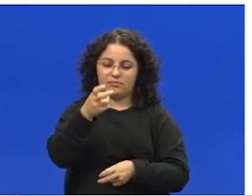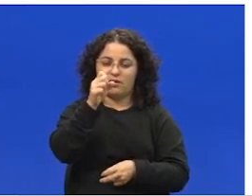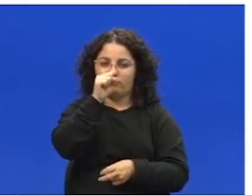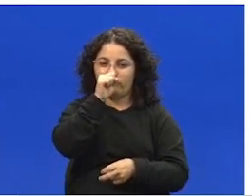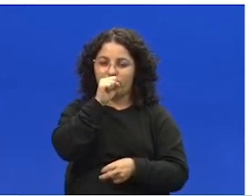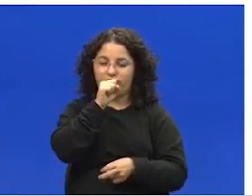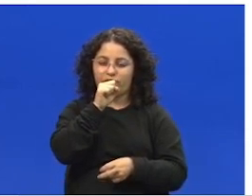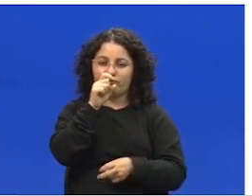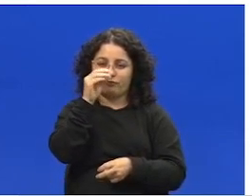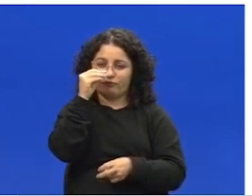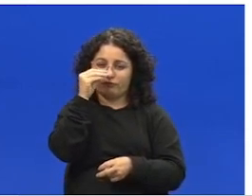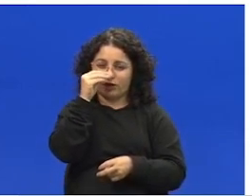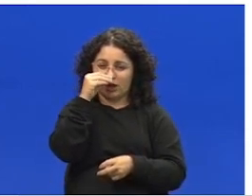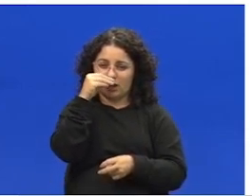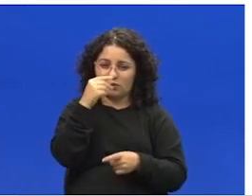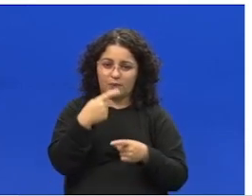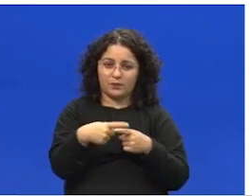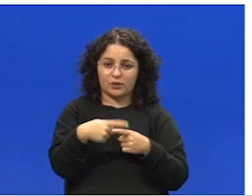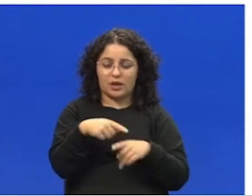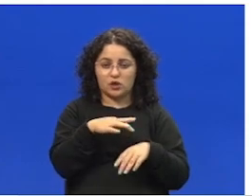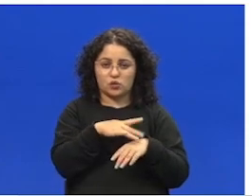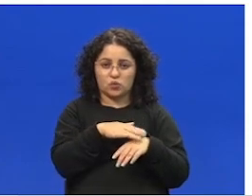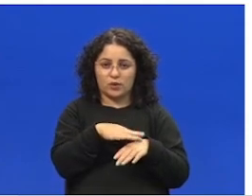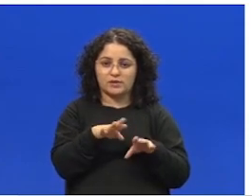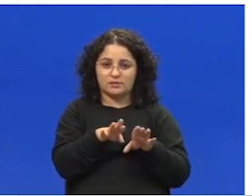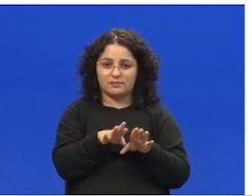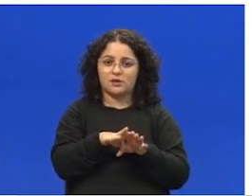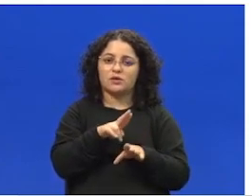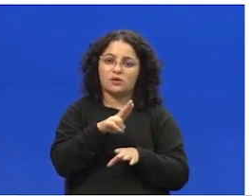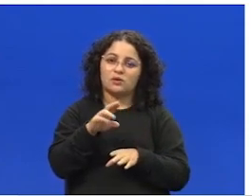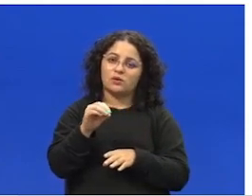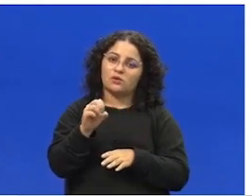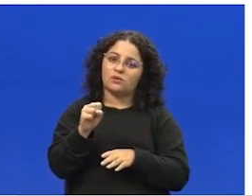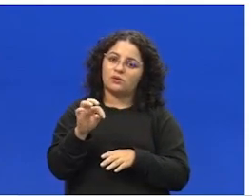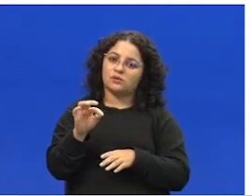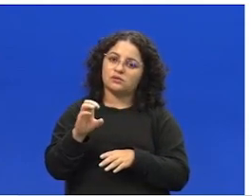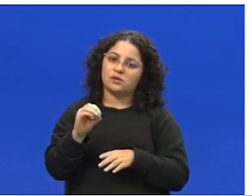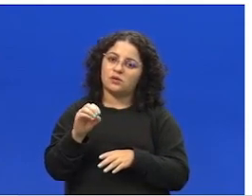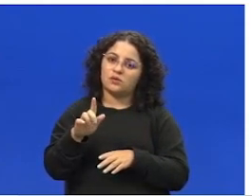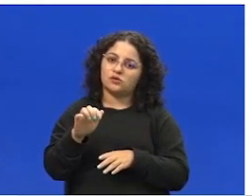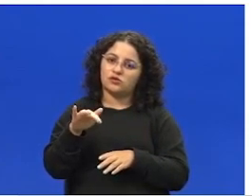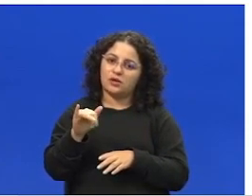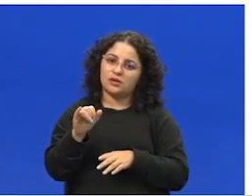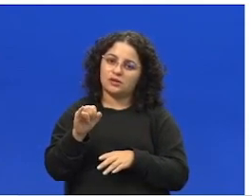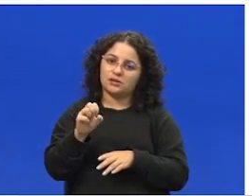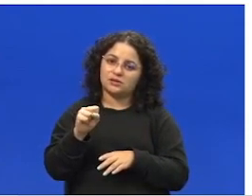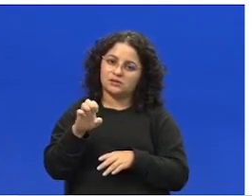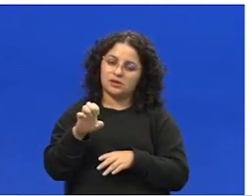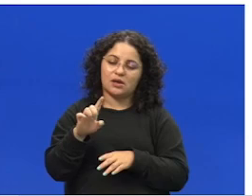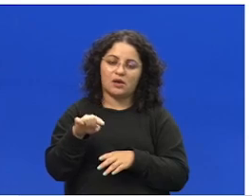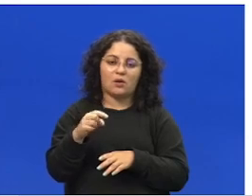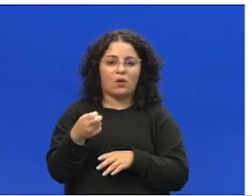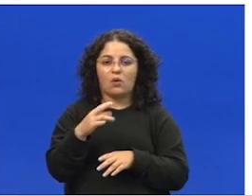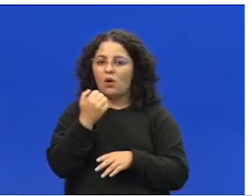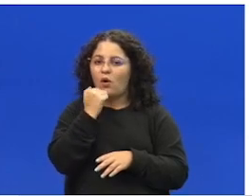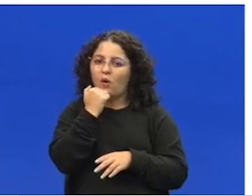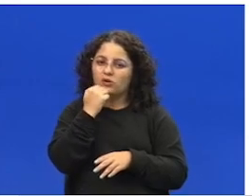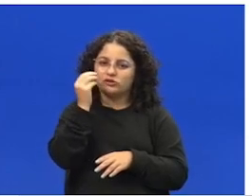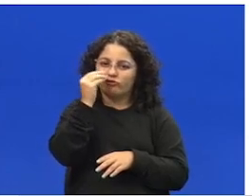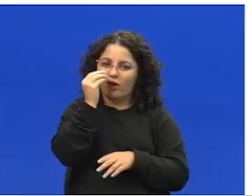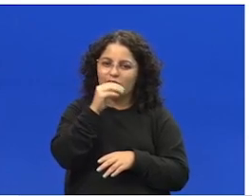desse pedículo por conta de uma doença também chamada de osteogênese imperfeita, ou dos ossos de vidro, como